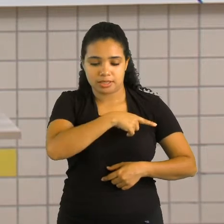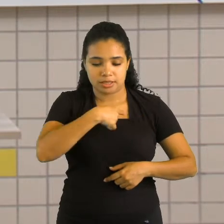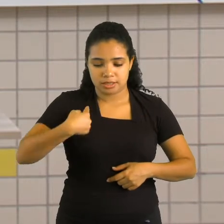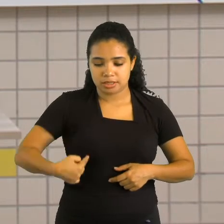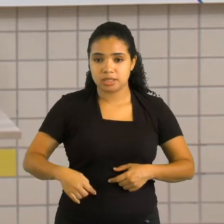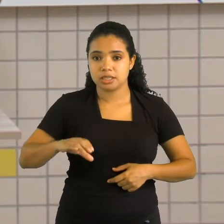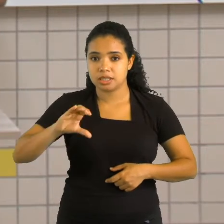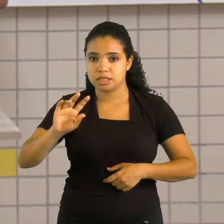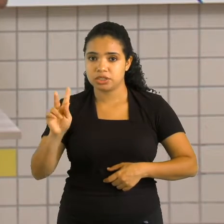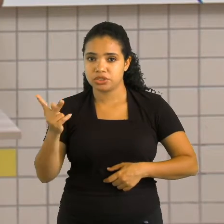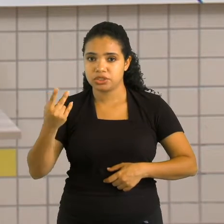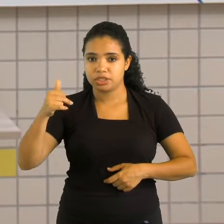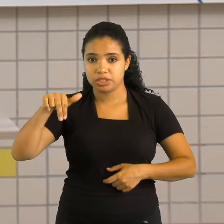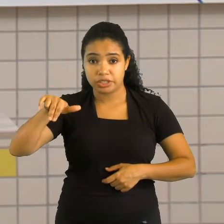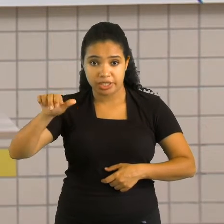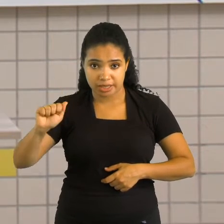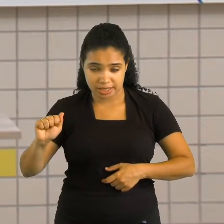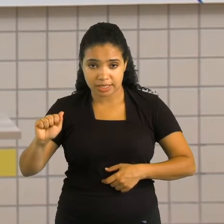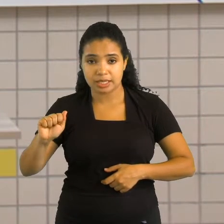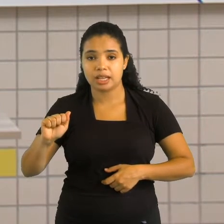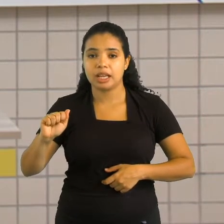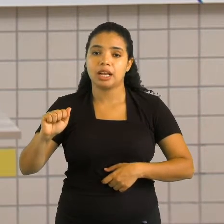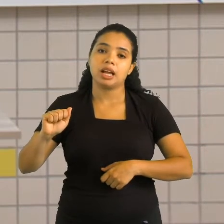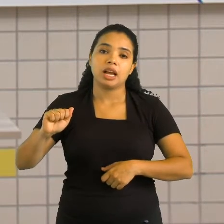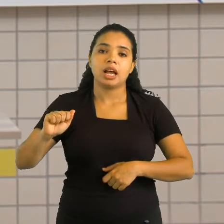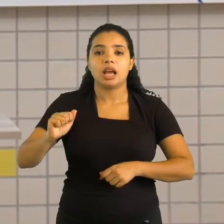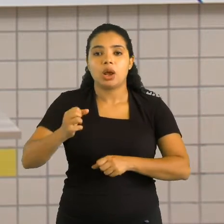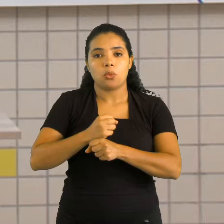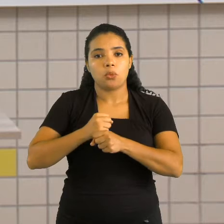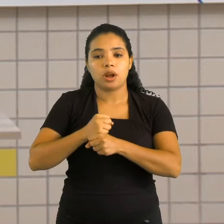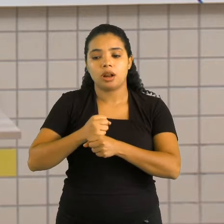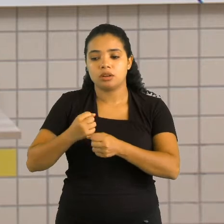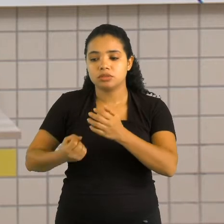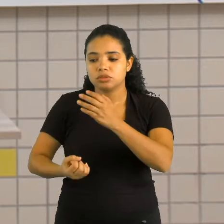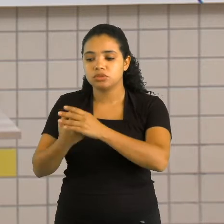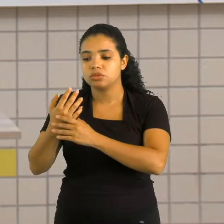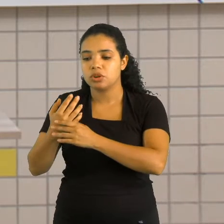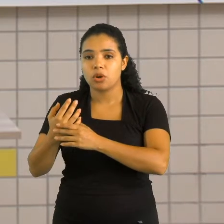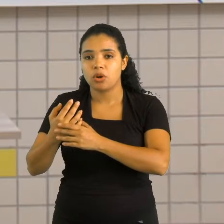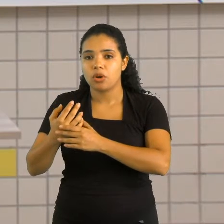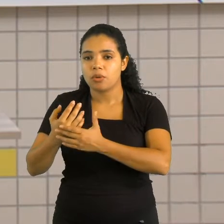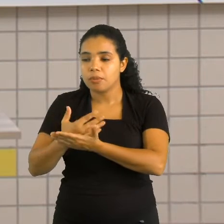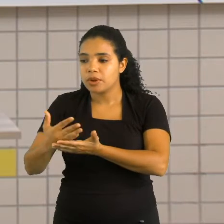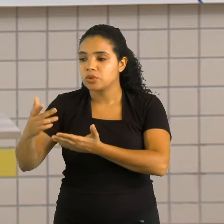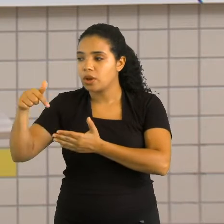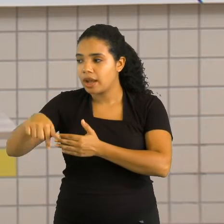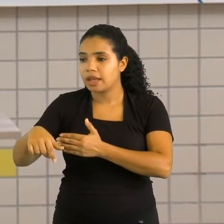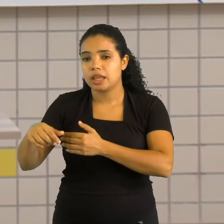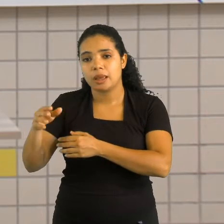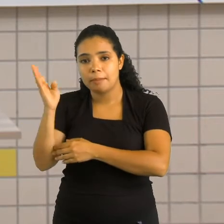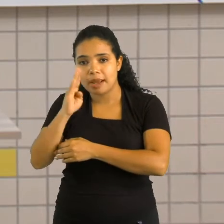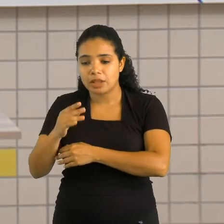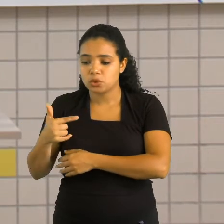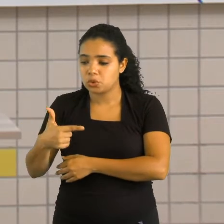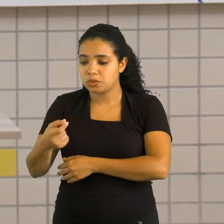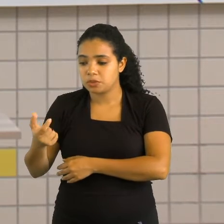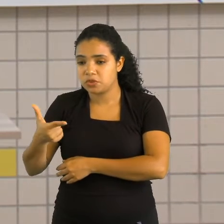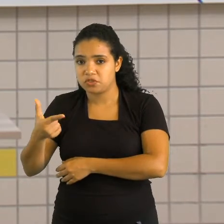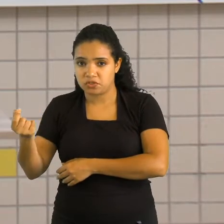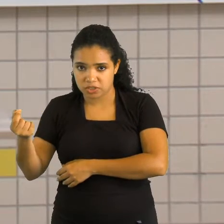aparecimento aqui no Brasil, já no ano de 2020, né? O ano que nós estamos. Mas a doença causada foi detectada